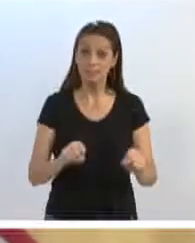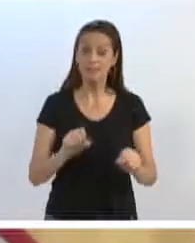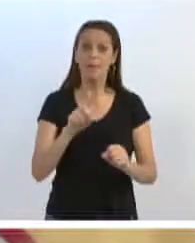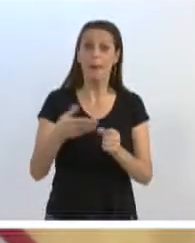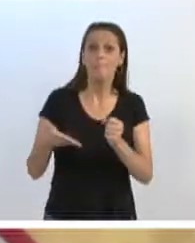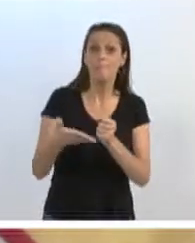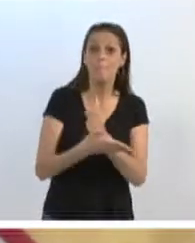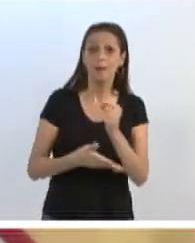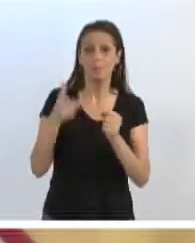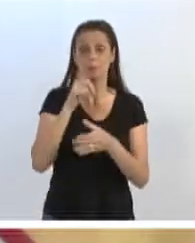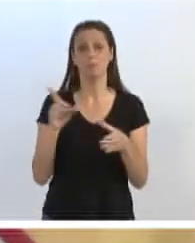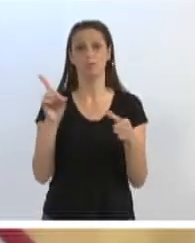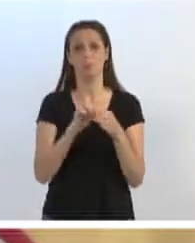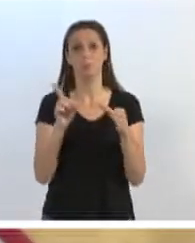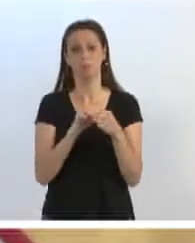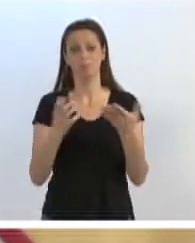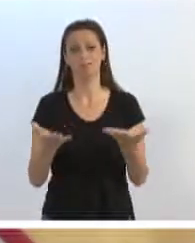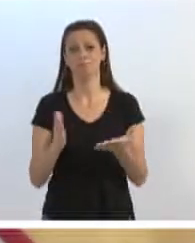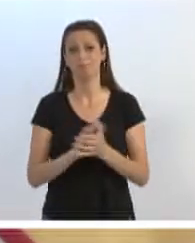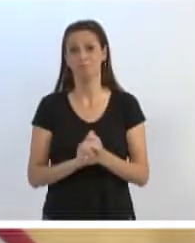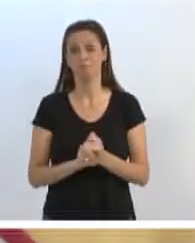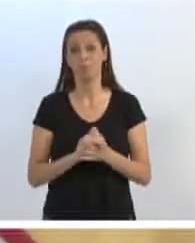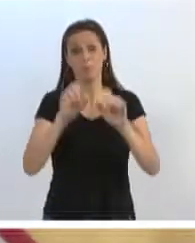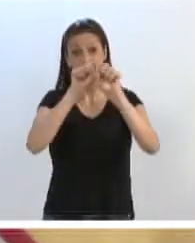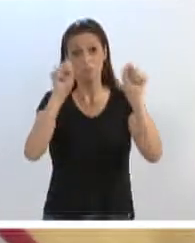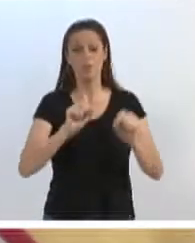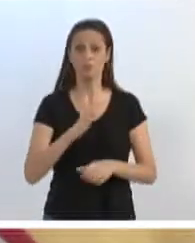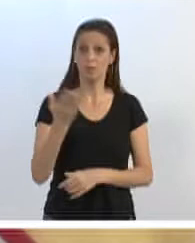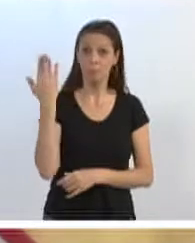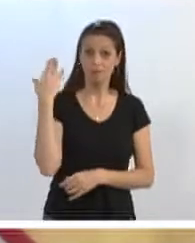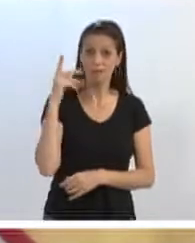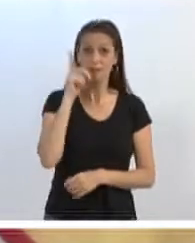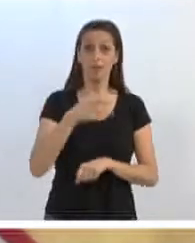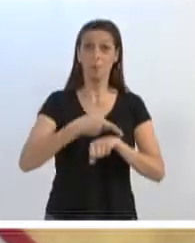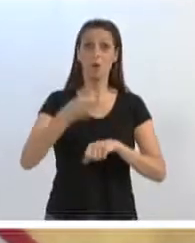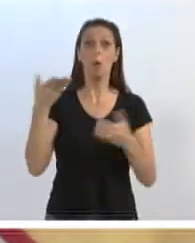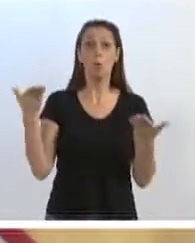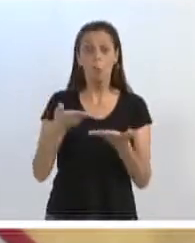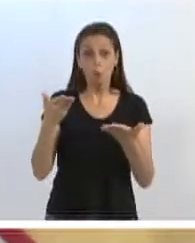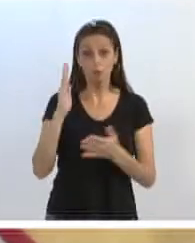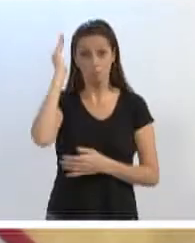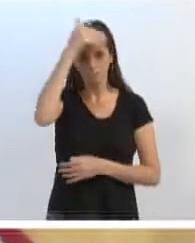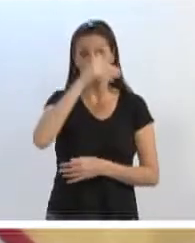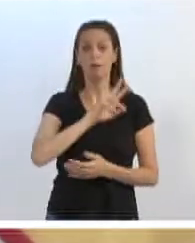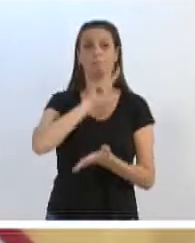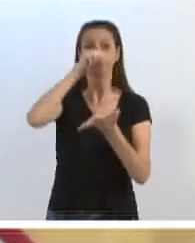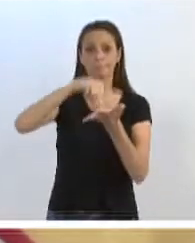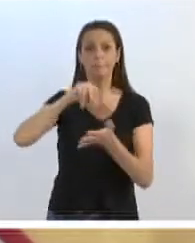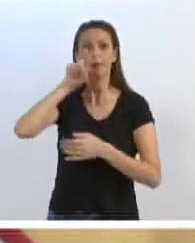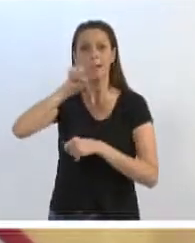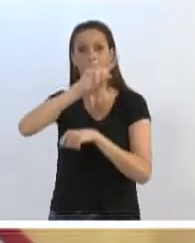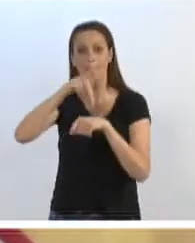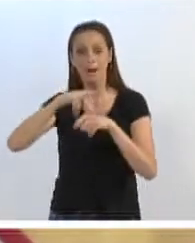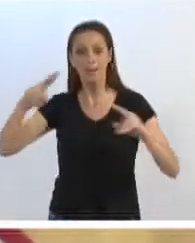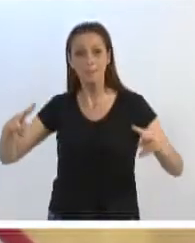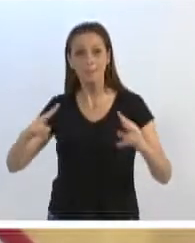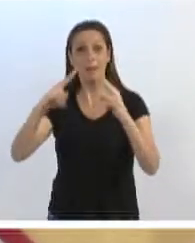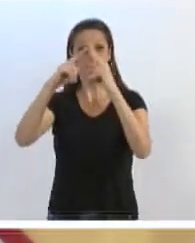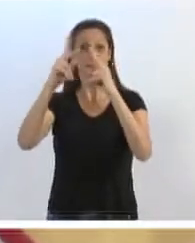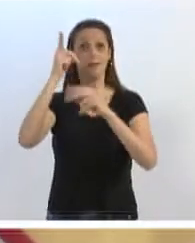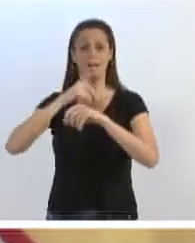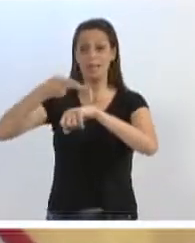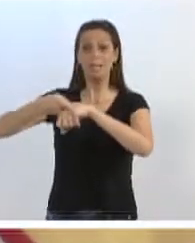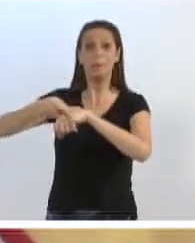população um sistema inclusive premiado nosso prefeito está hoje em paris recebendo um prêmio que o